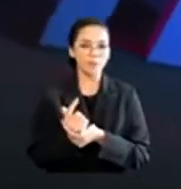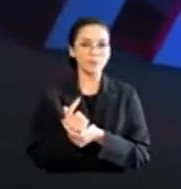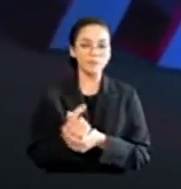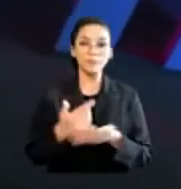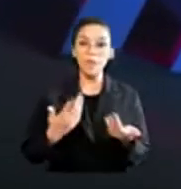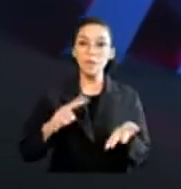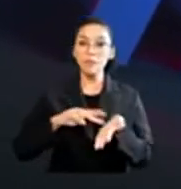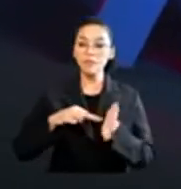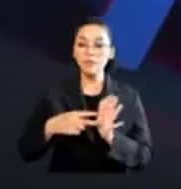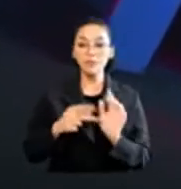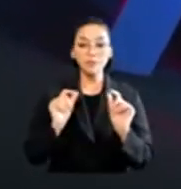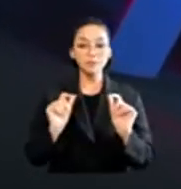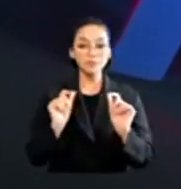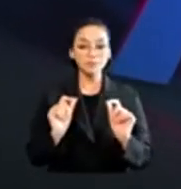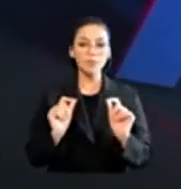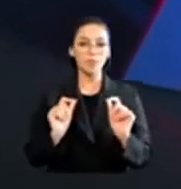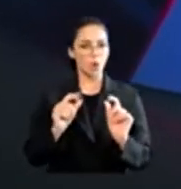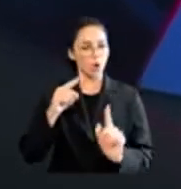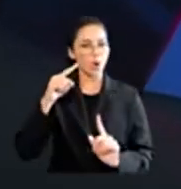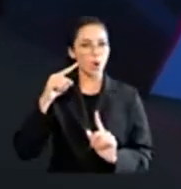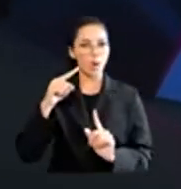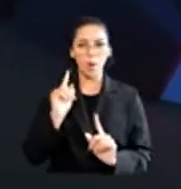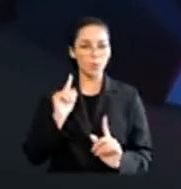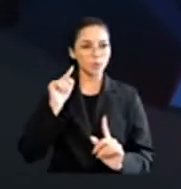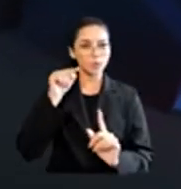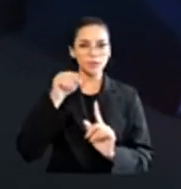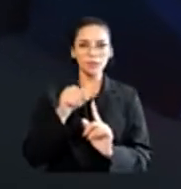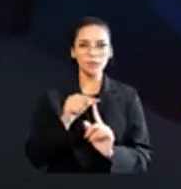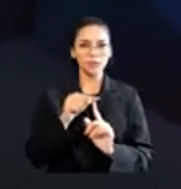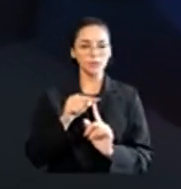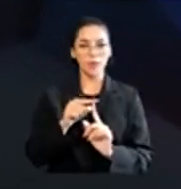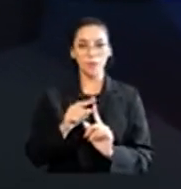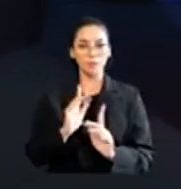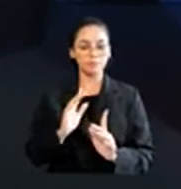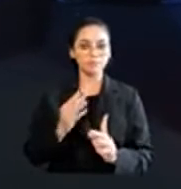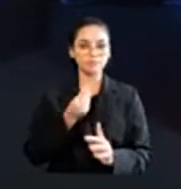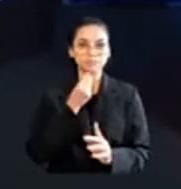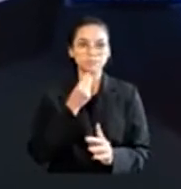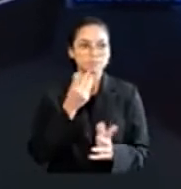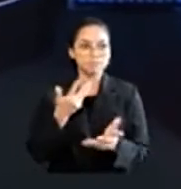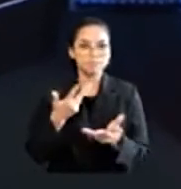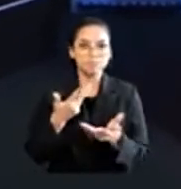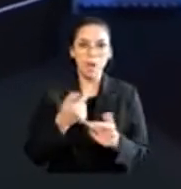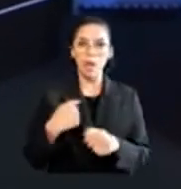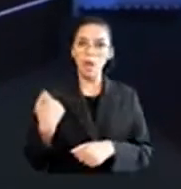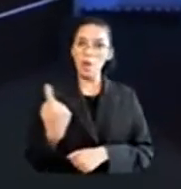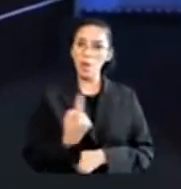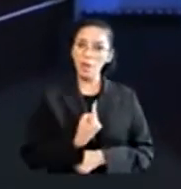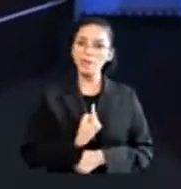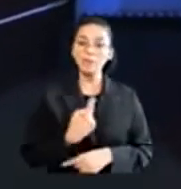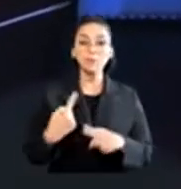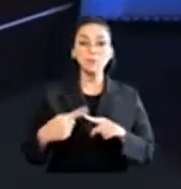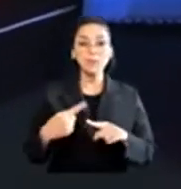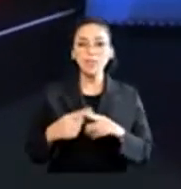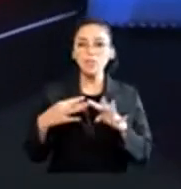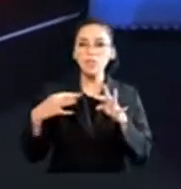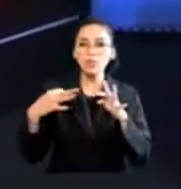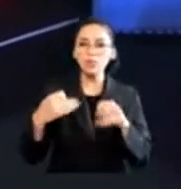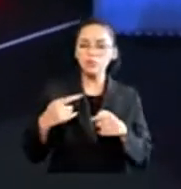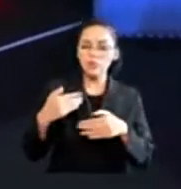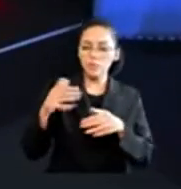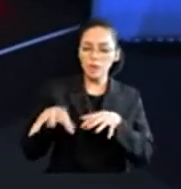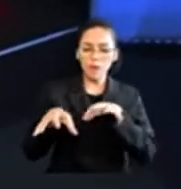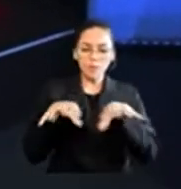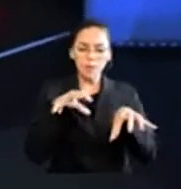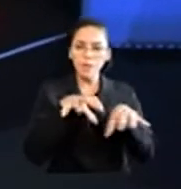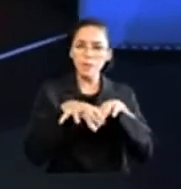uma oportunidade fantástica para todos nós. Isso porque em todos esses segmentos que vem crescendo